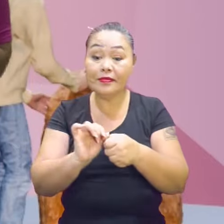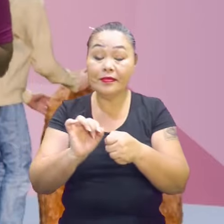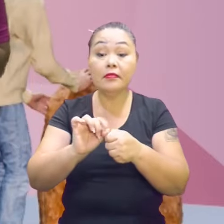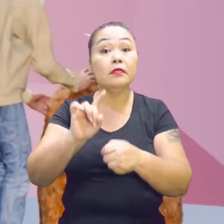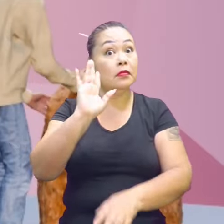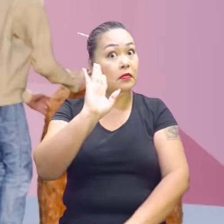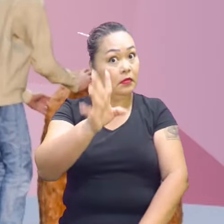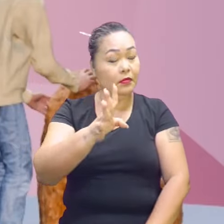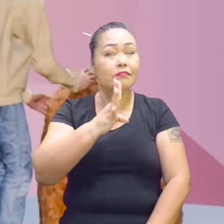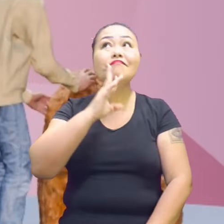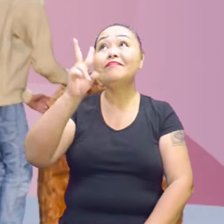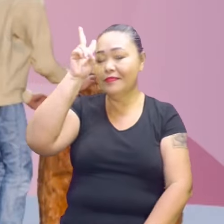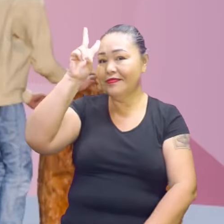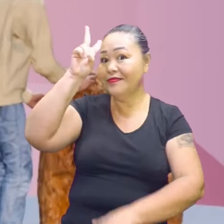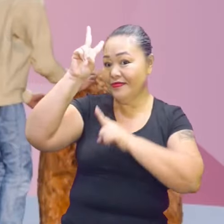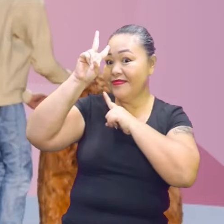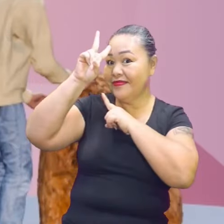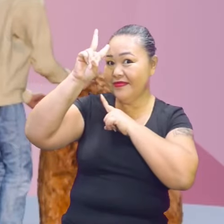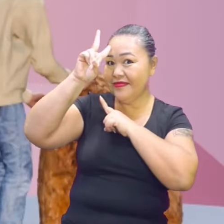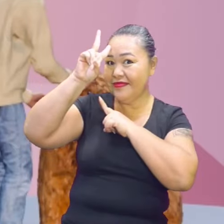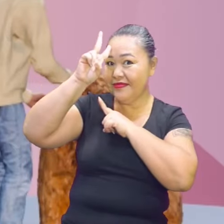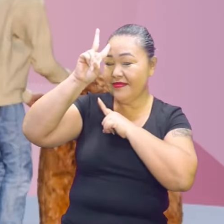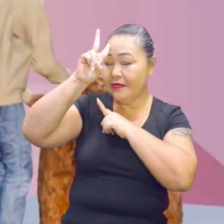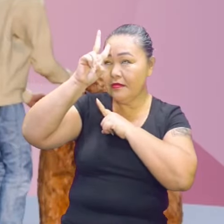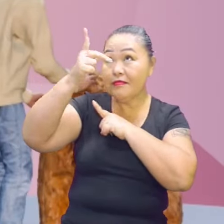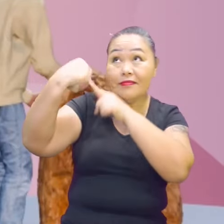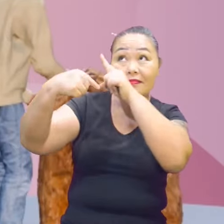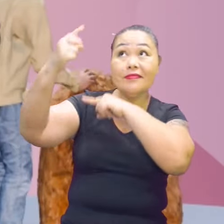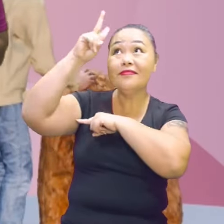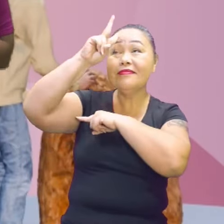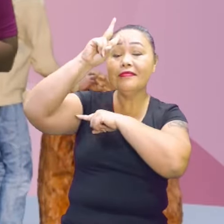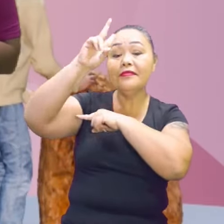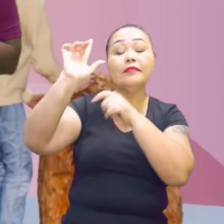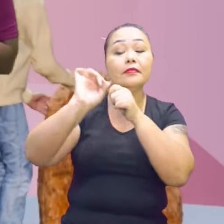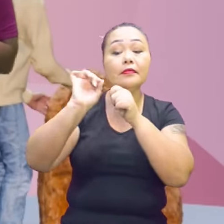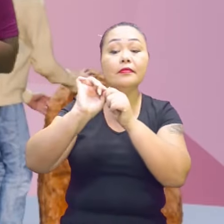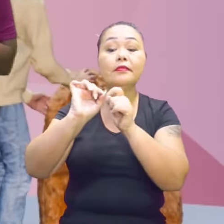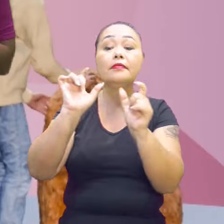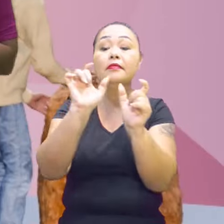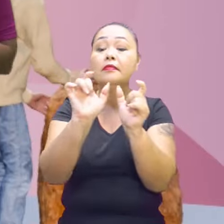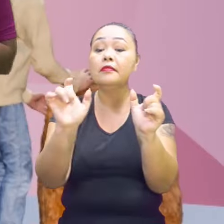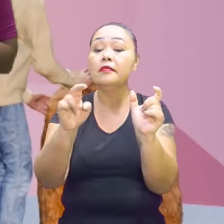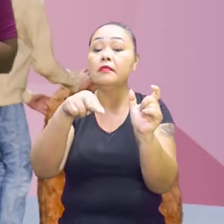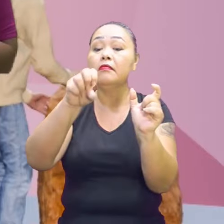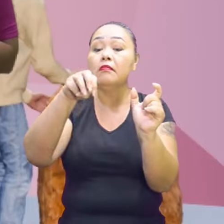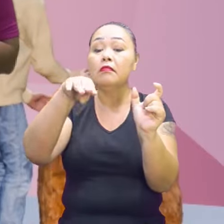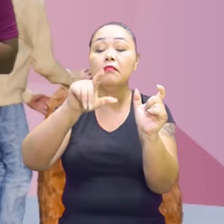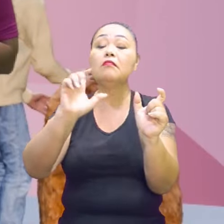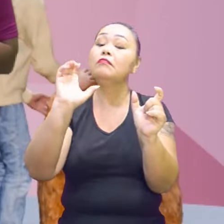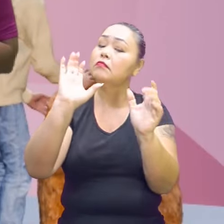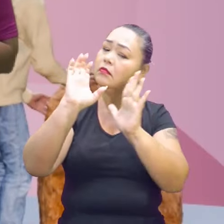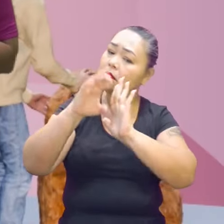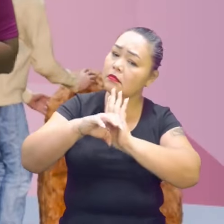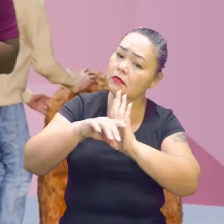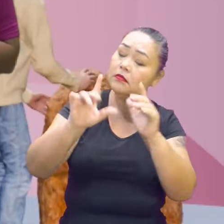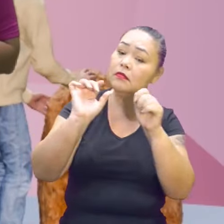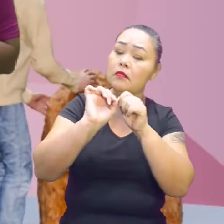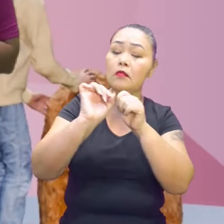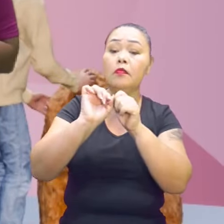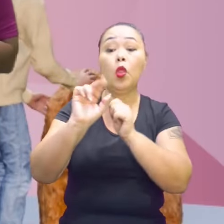na verdade, irão lembrar, não é isso, terceiro ano? Vamos recordar. Ó, na concordância nominal, vocês criaram o conceito, né?